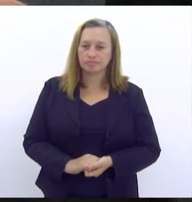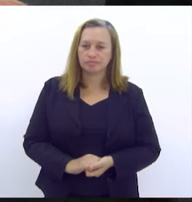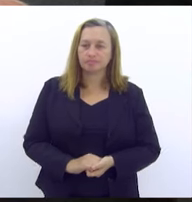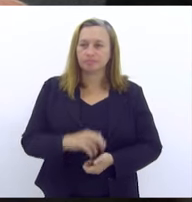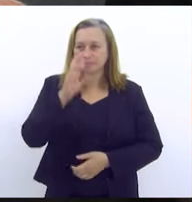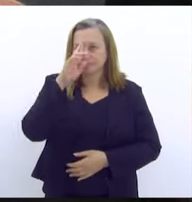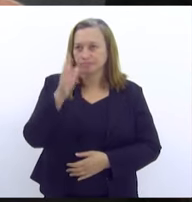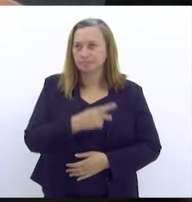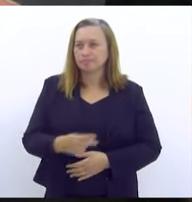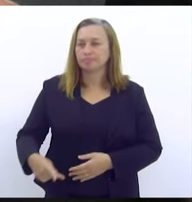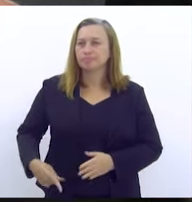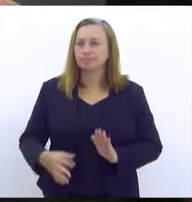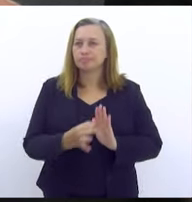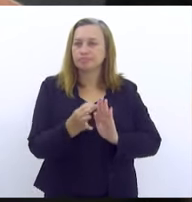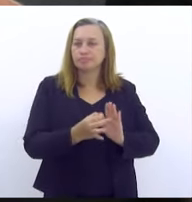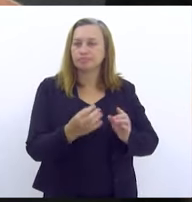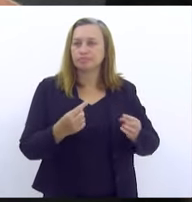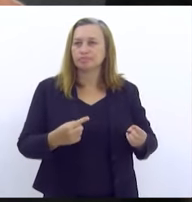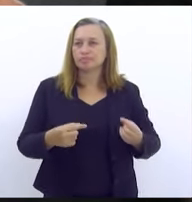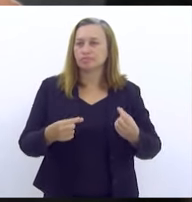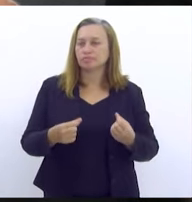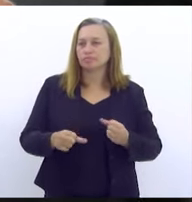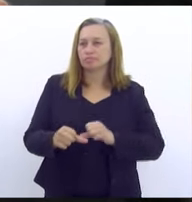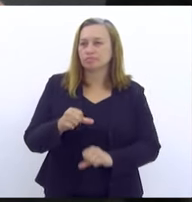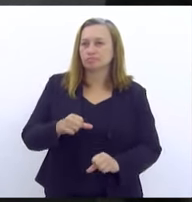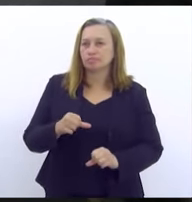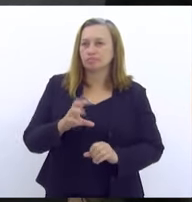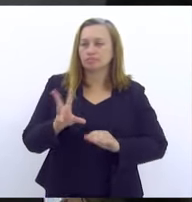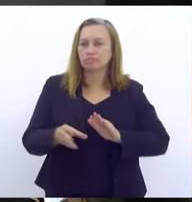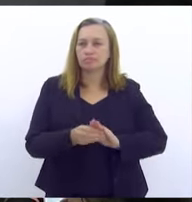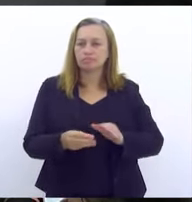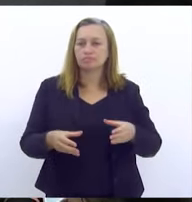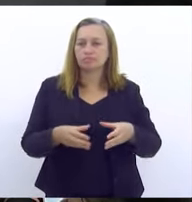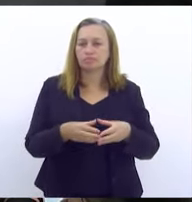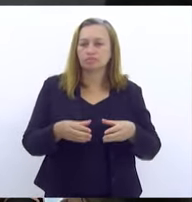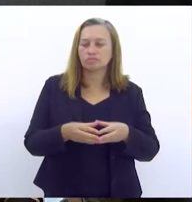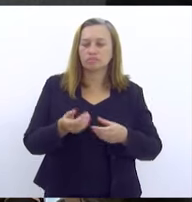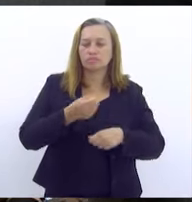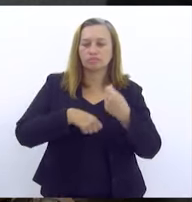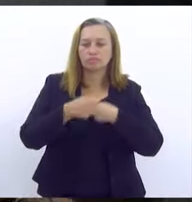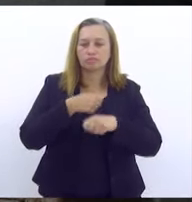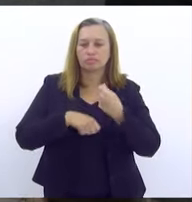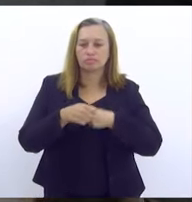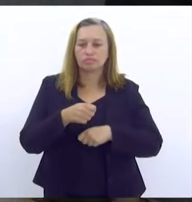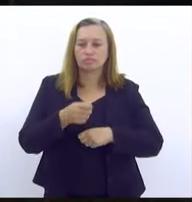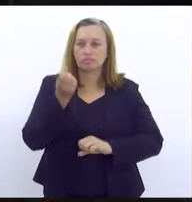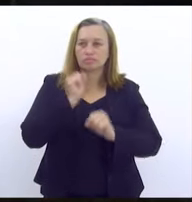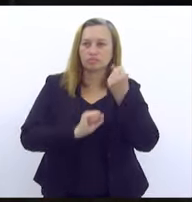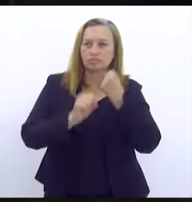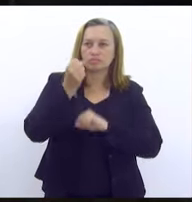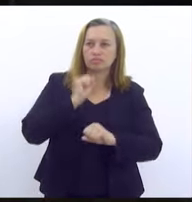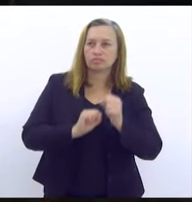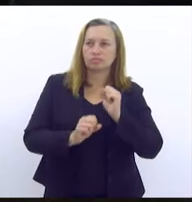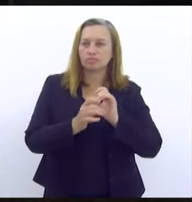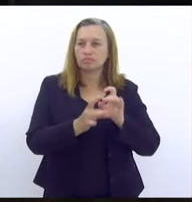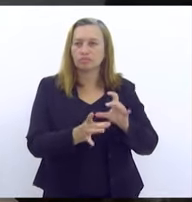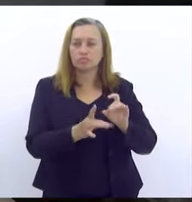Senhora Presidente, parecer é contrário às emendas. Pela Comissão de Economia, Indústria e Comércio, deputado Anderson